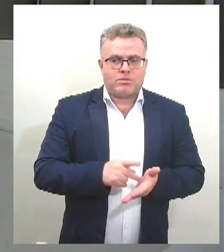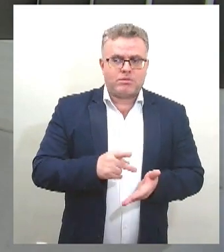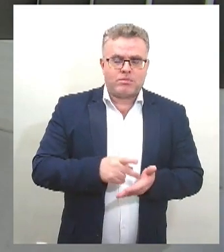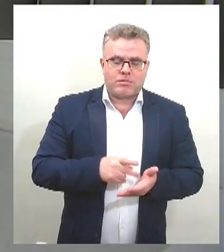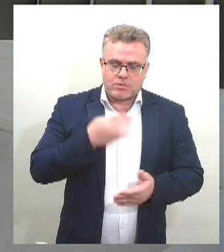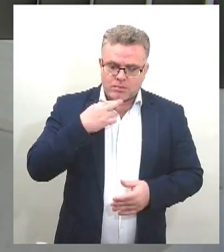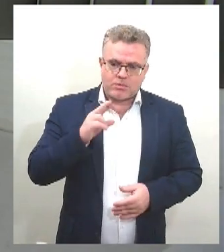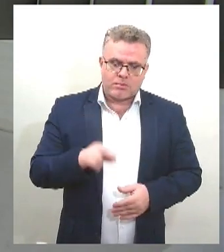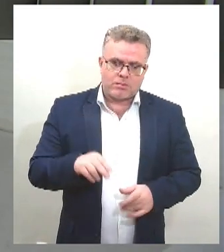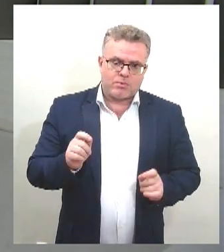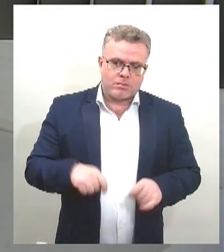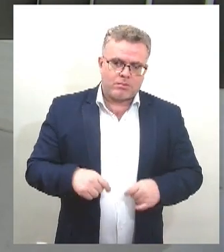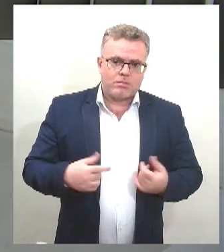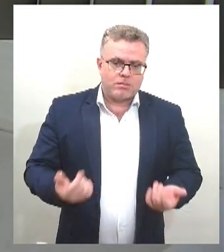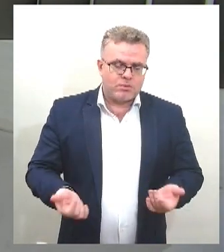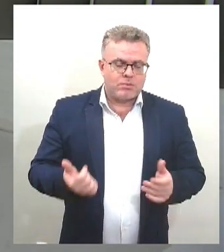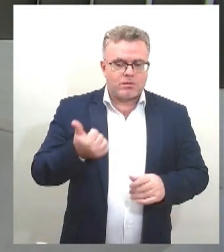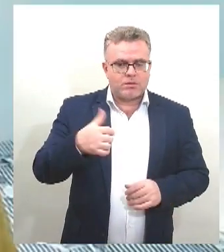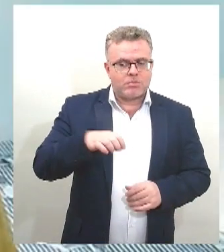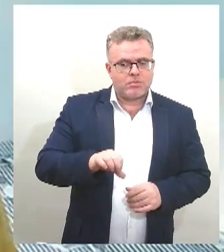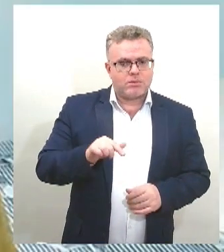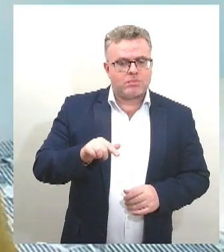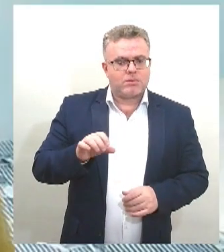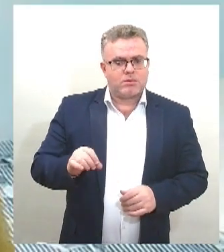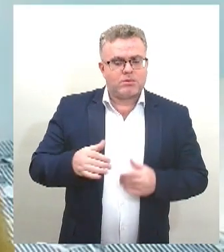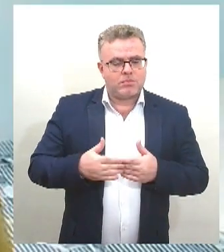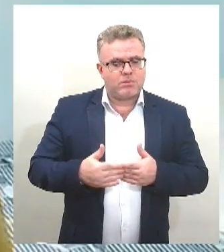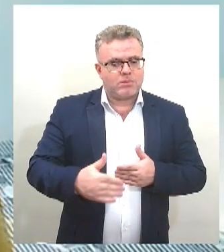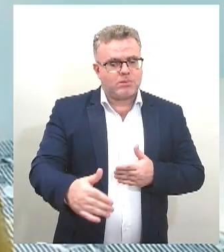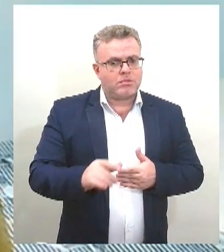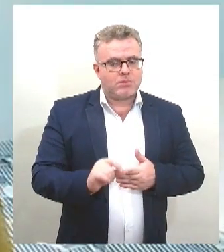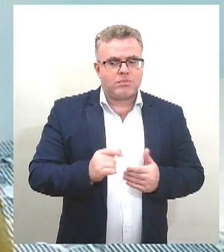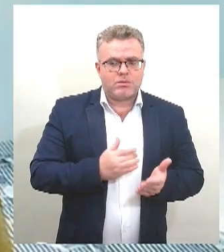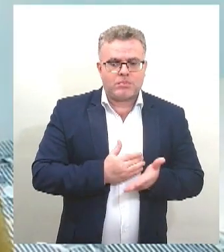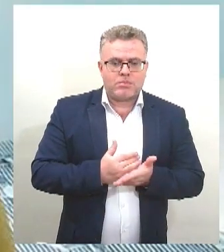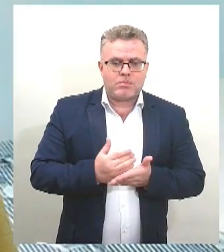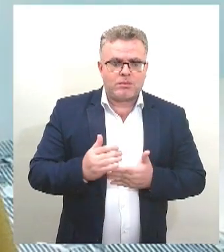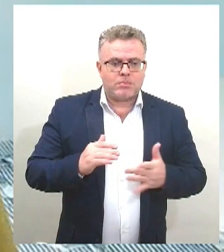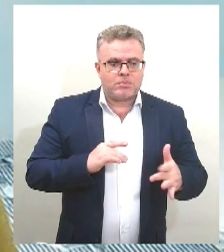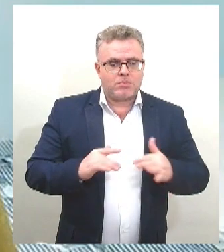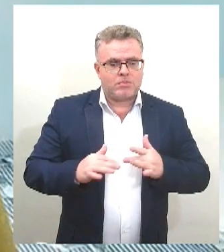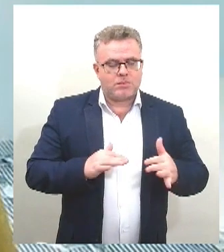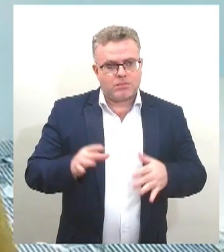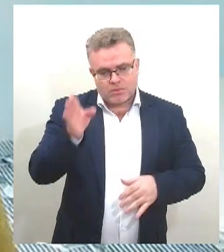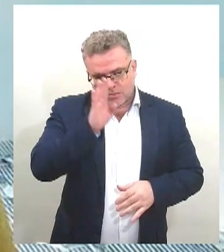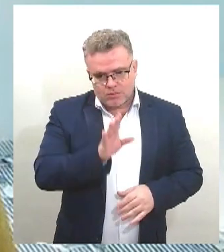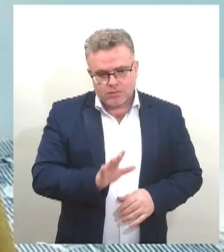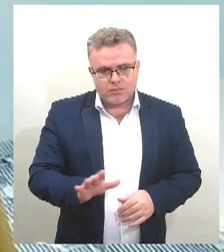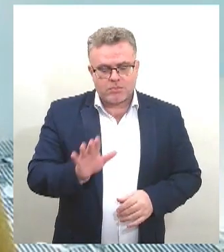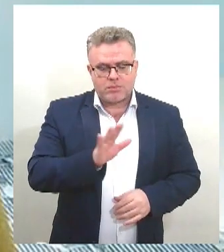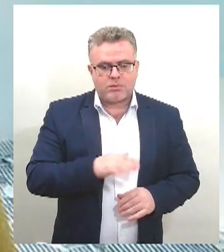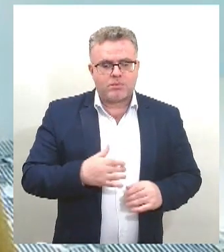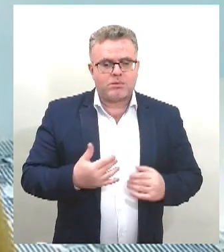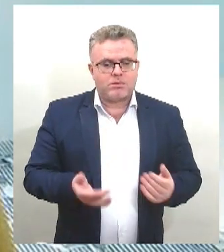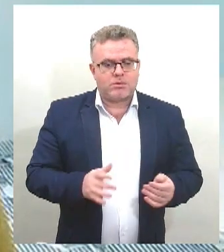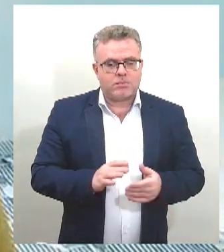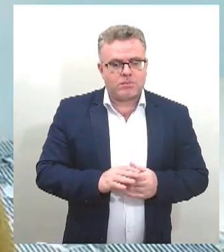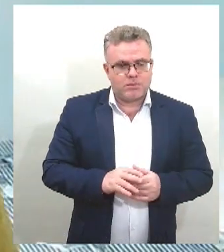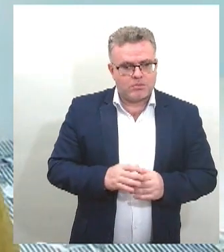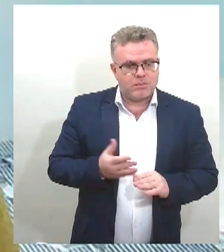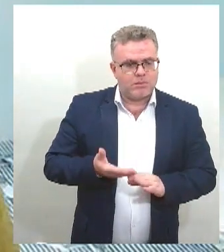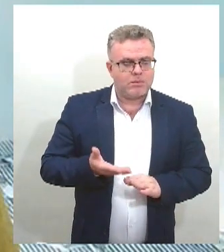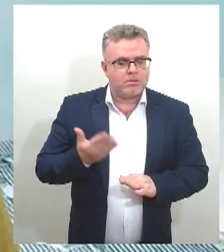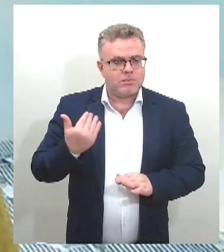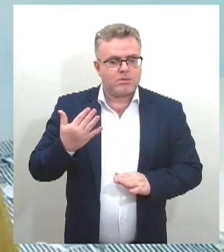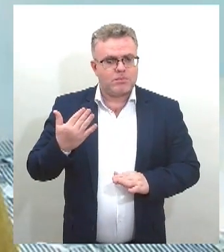de 70 é que começam os movimentos republicanos pelo Brasil. Tá? Não existia o Partido